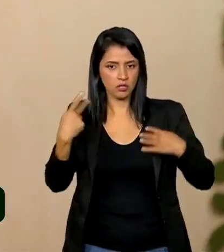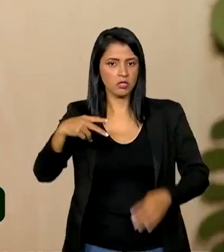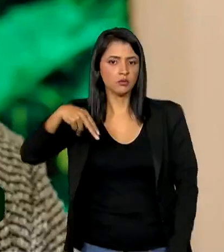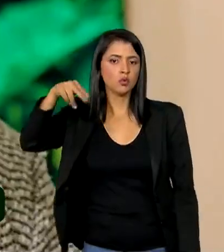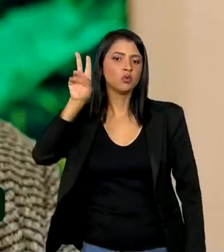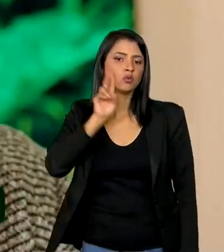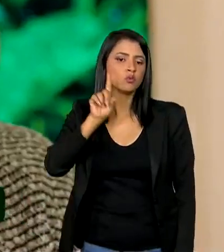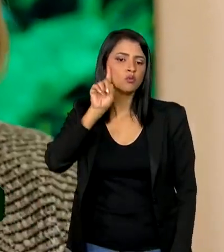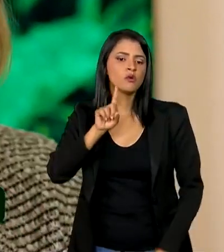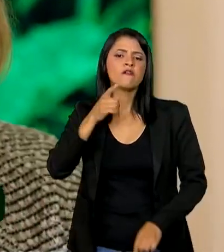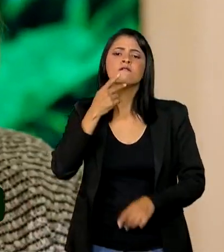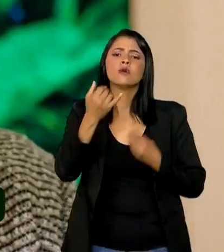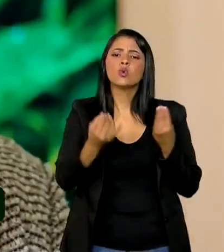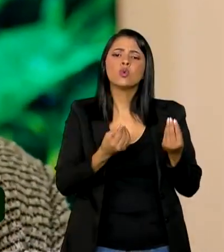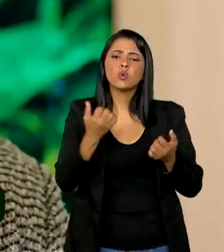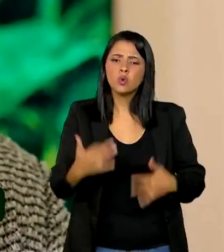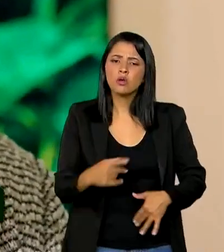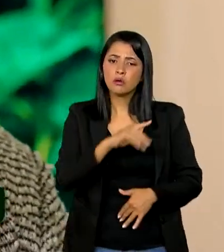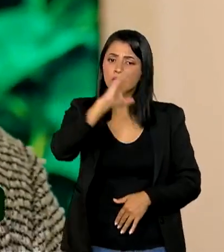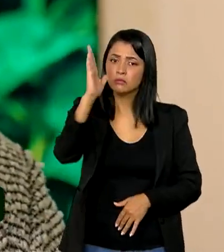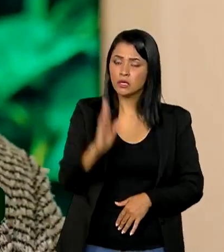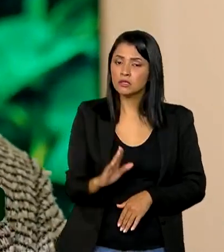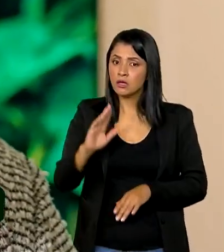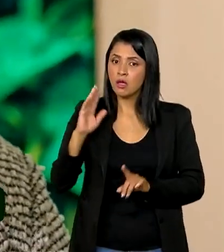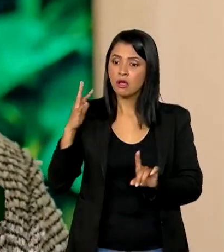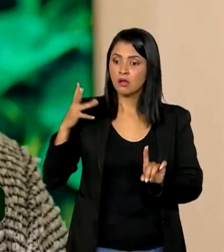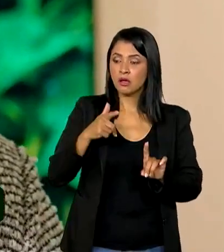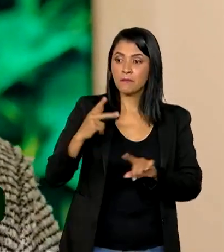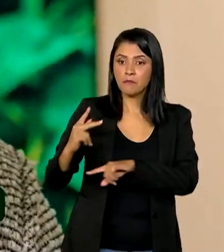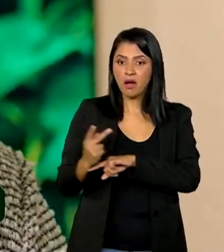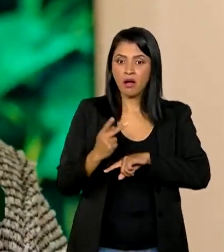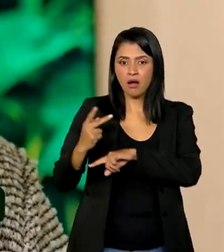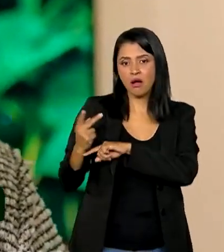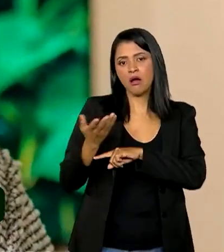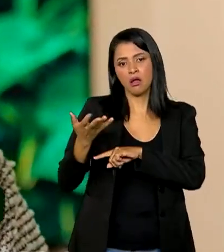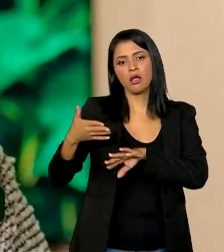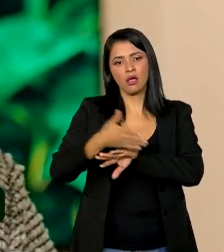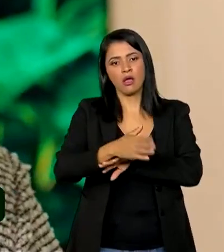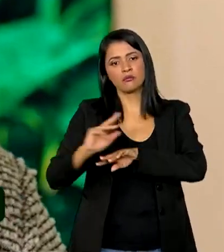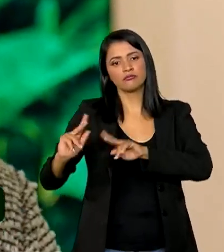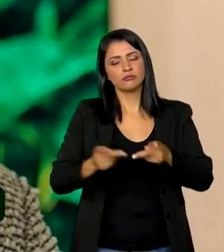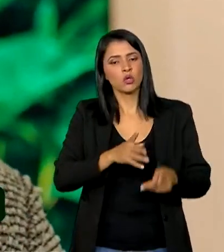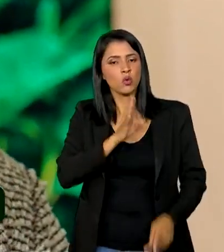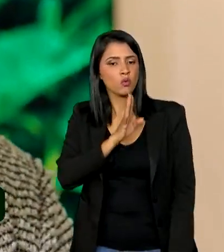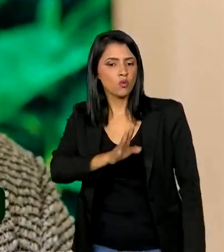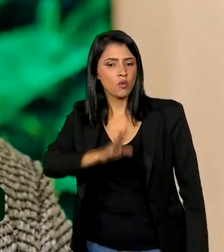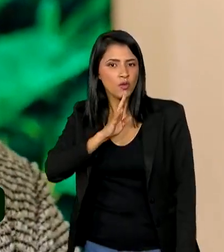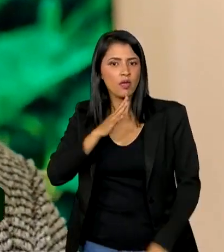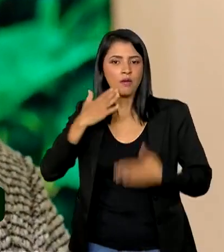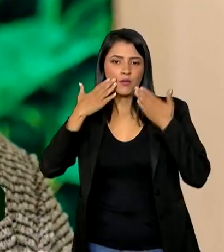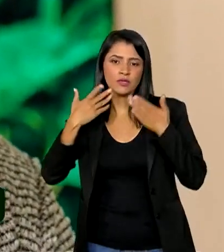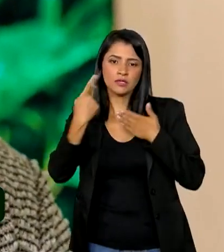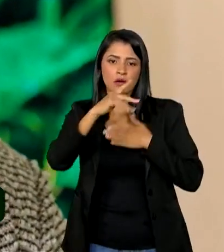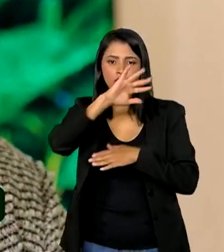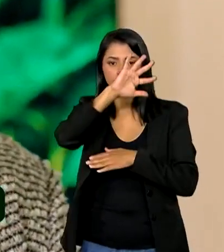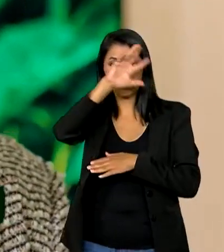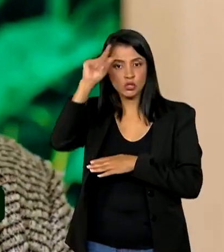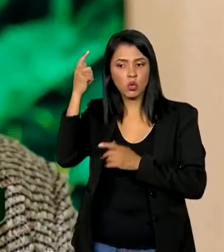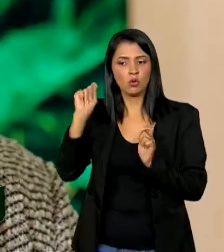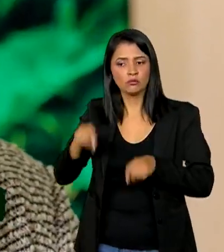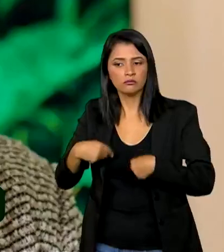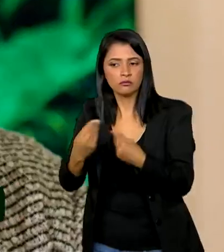É uma responsabilidade compartilhada, né? Onde precisamos dos governos, das